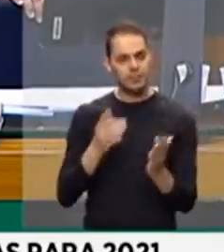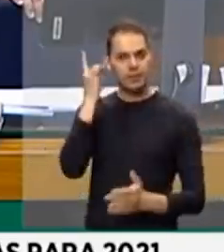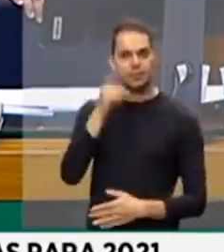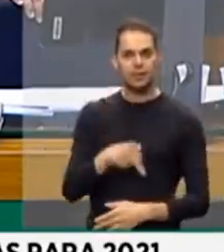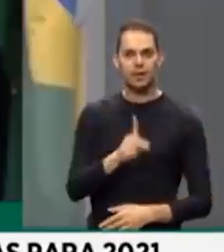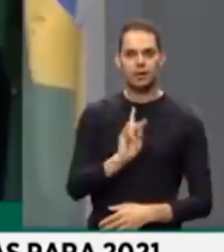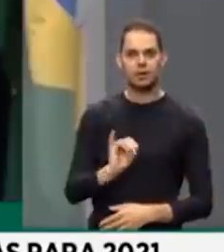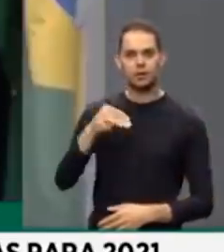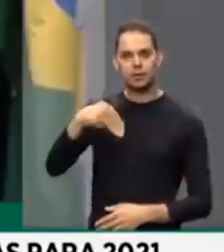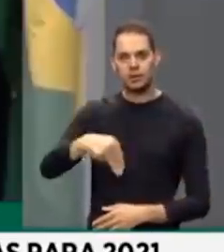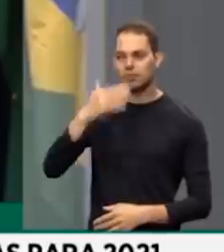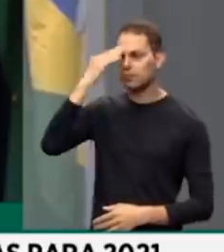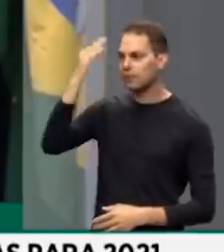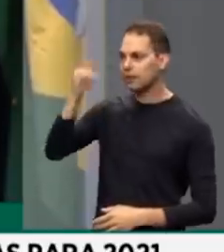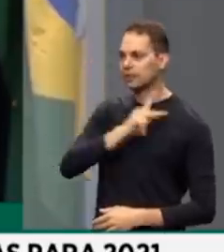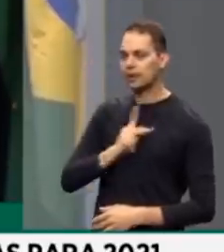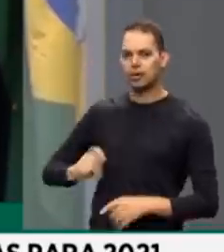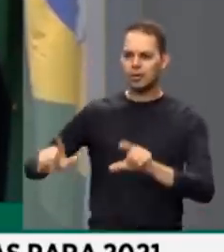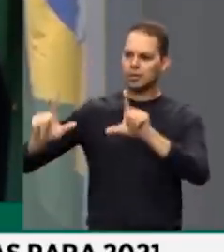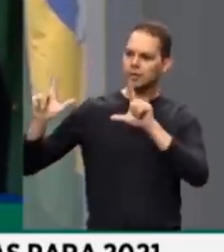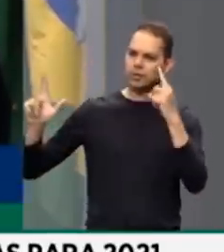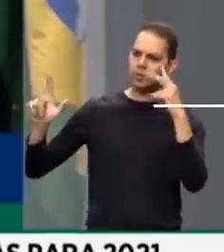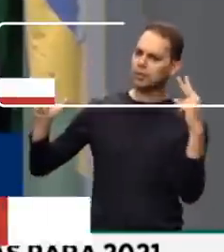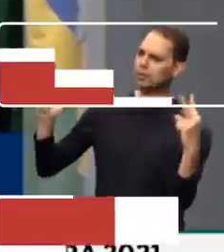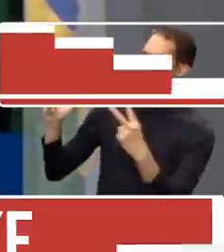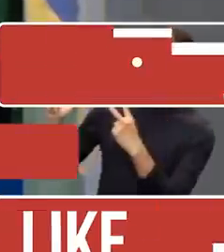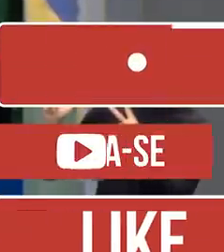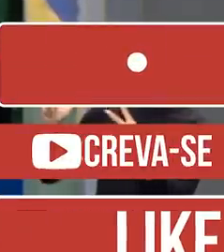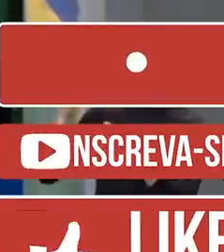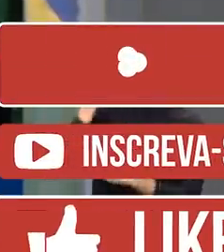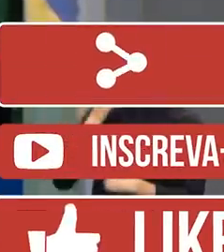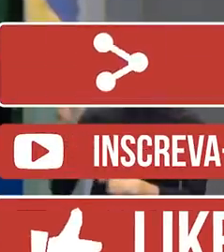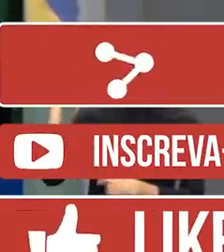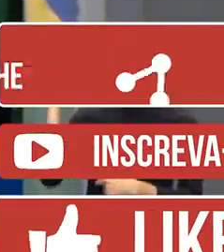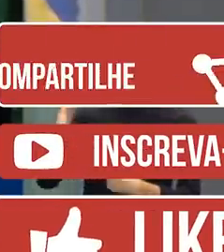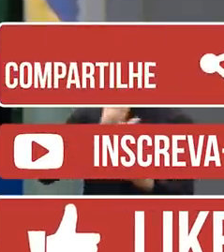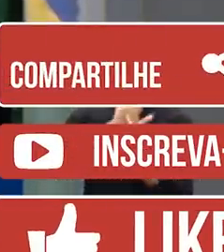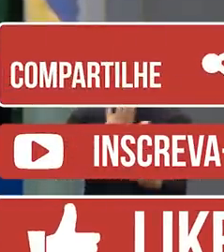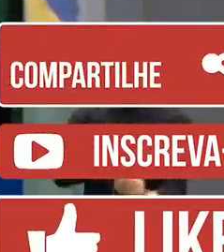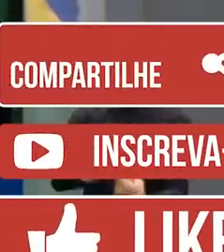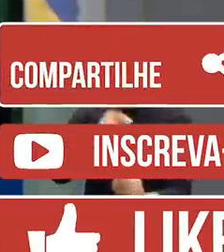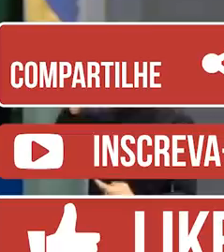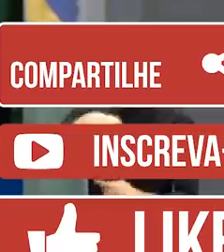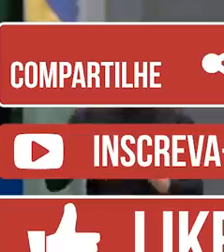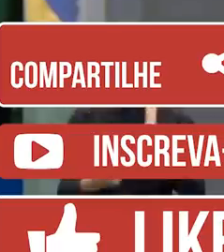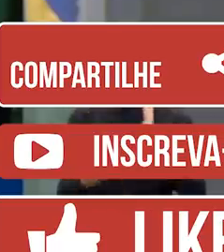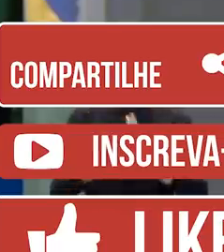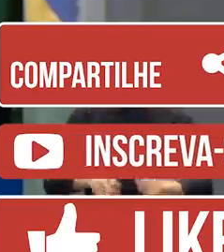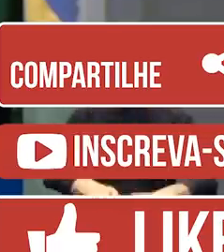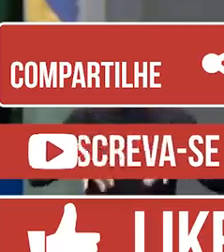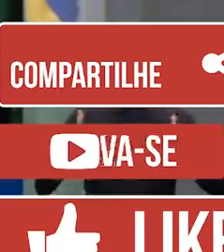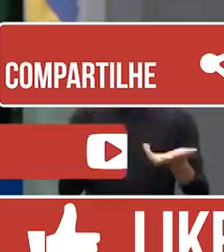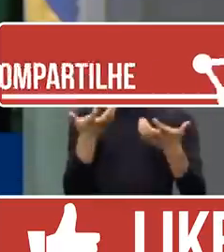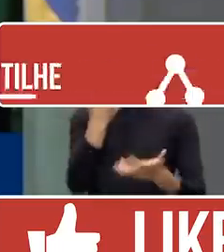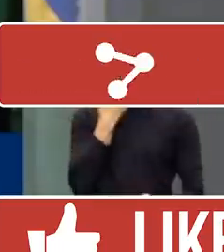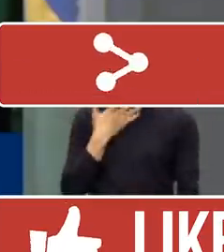Obrigado, senhora presidente. Acho que o painel de votação mostra bastante, né, que existe uma disposição da casa de aprovar a